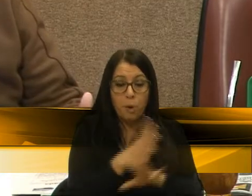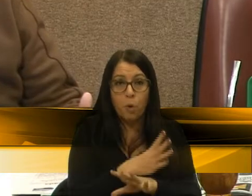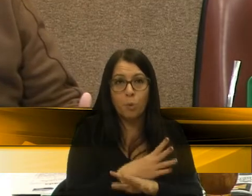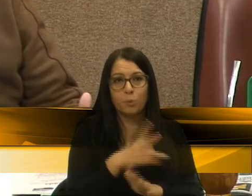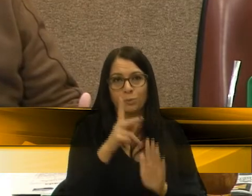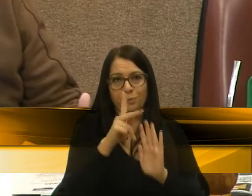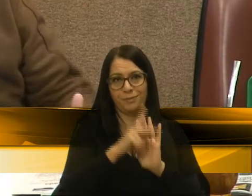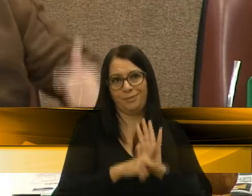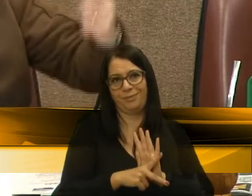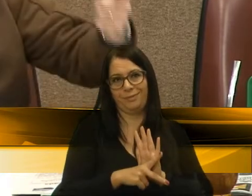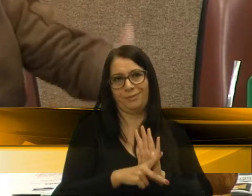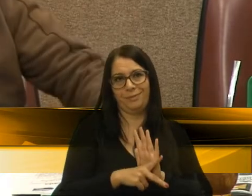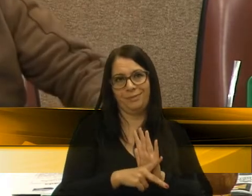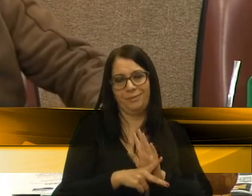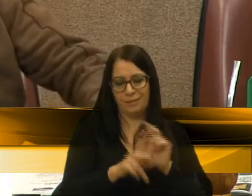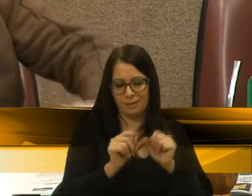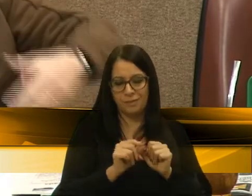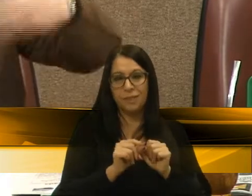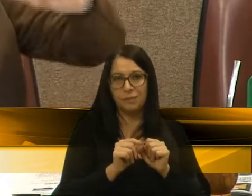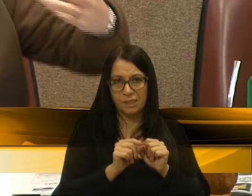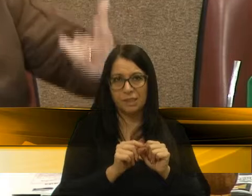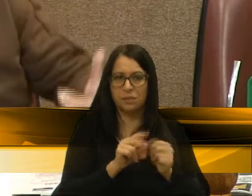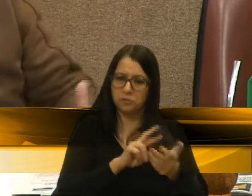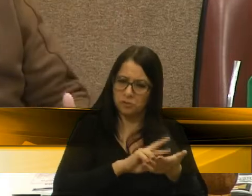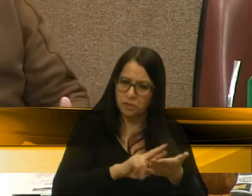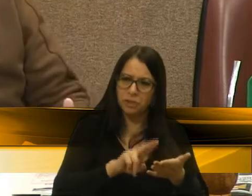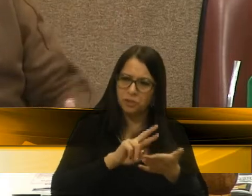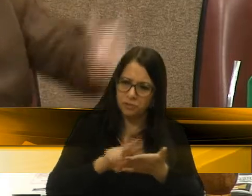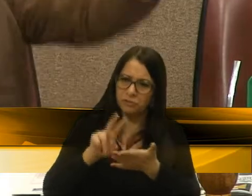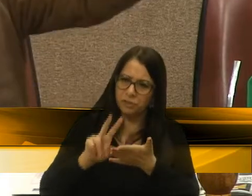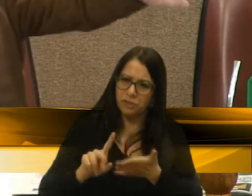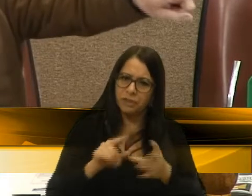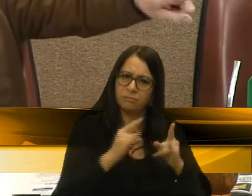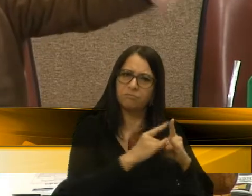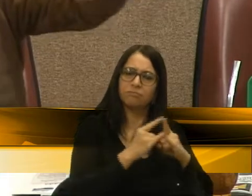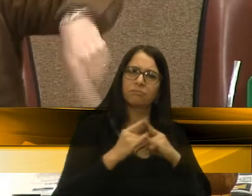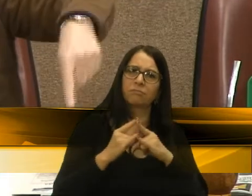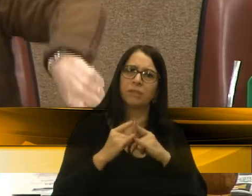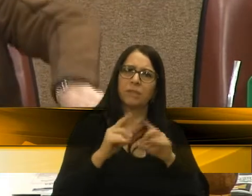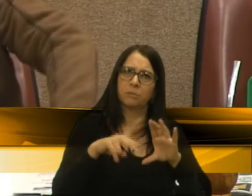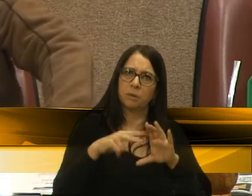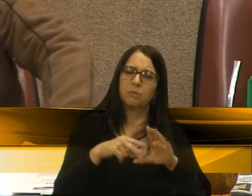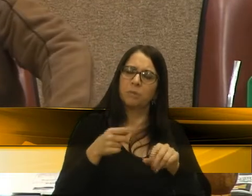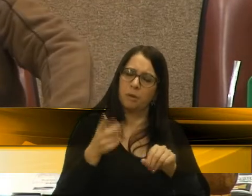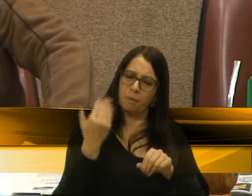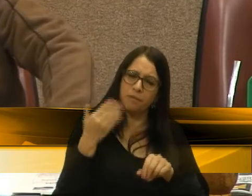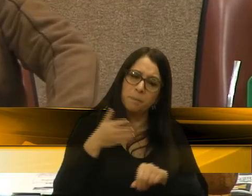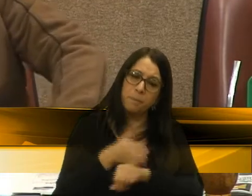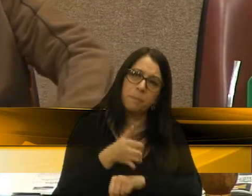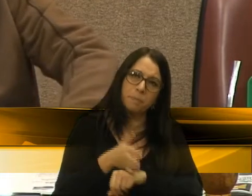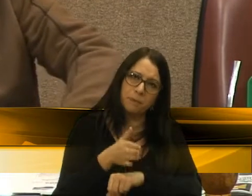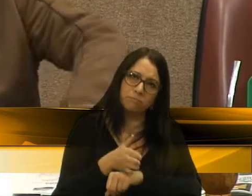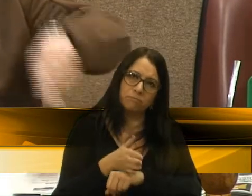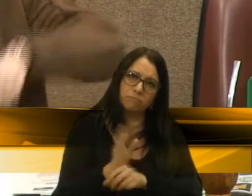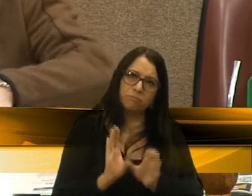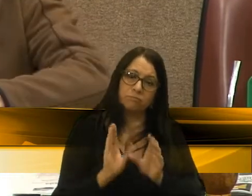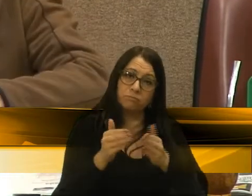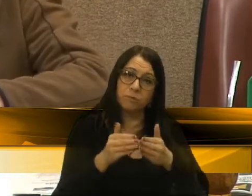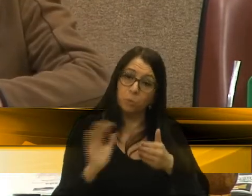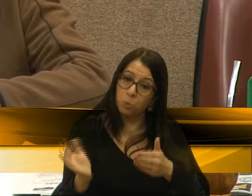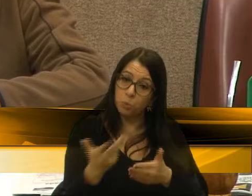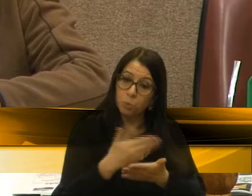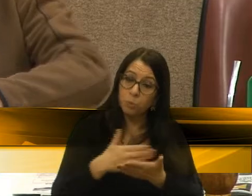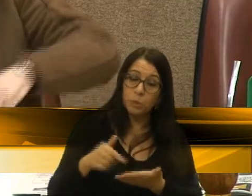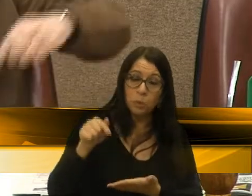projeto. E foi feito por várias organizações, na qual a Câmara de Vereadores também participava da comissão, porque tudo